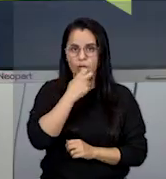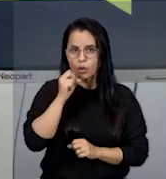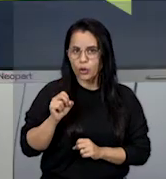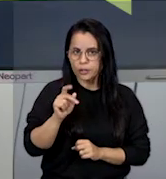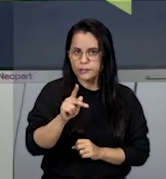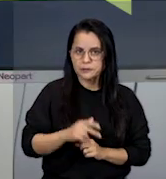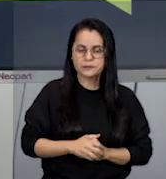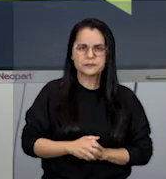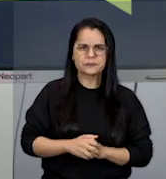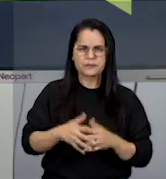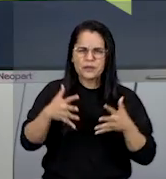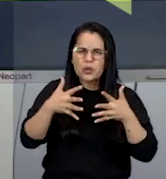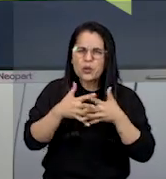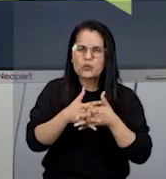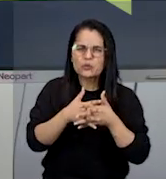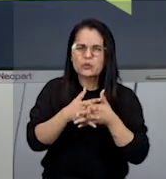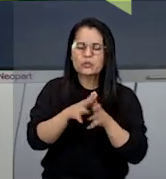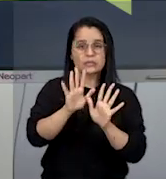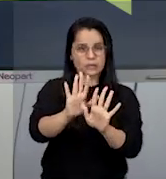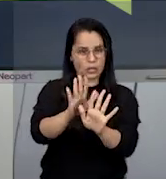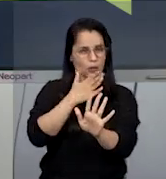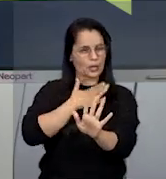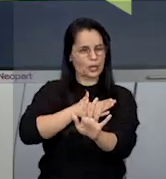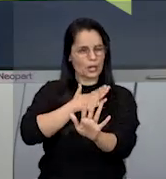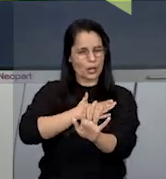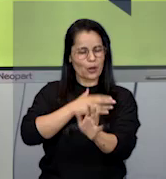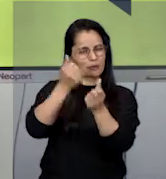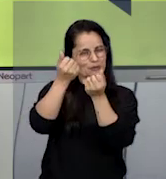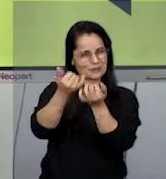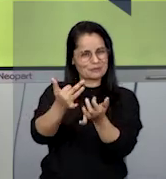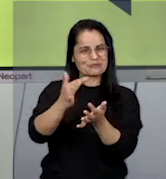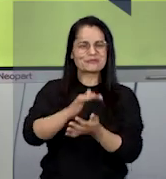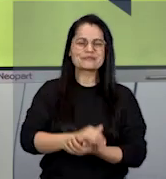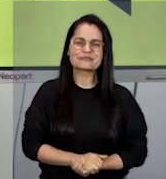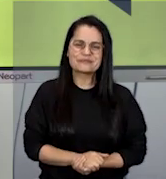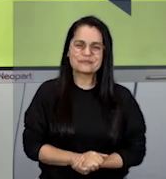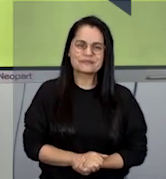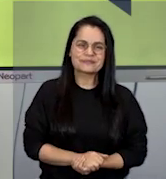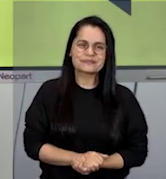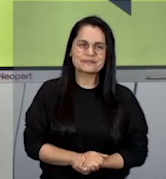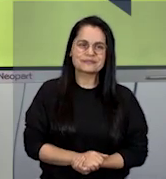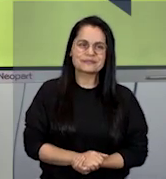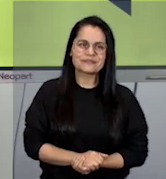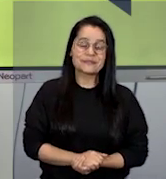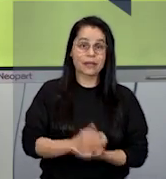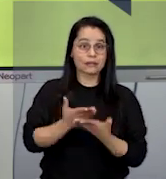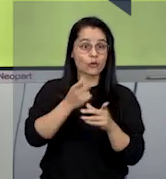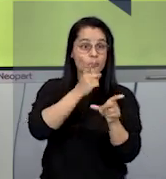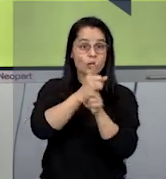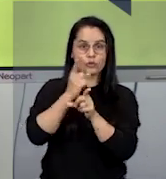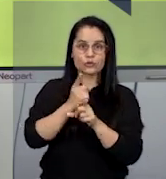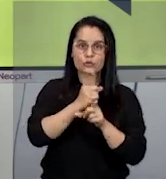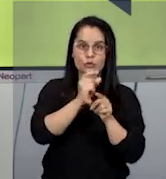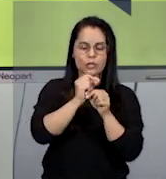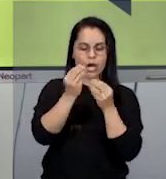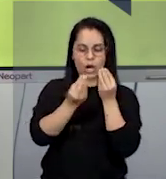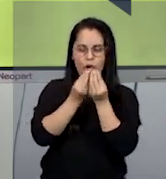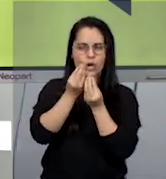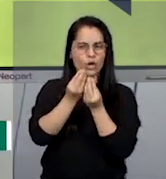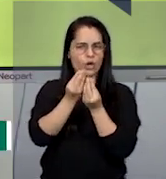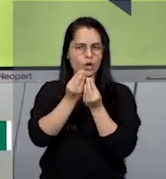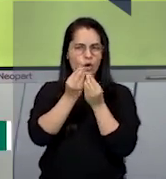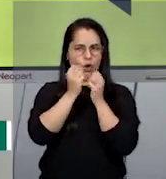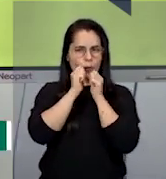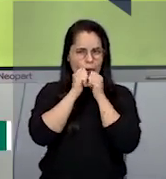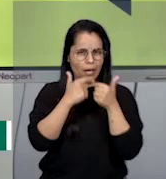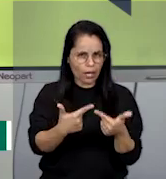usual. Meio confuso? Vamos lá que nós vamos devagar. Olha, para identificar o fenômeno